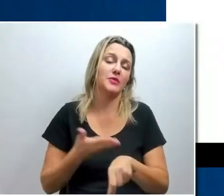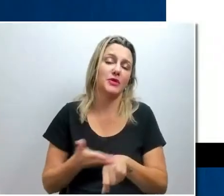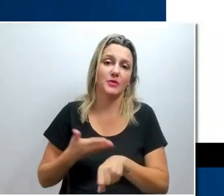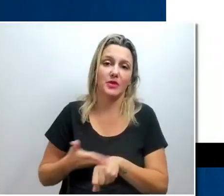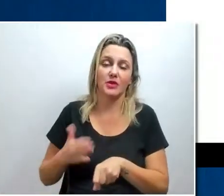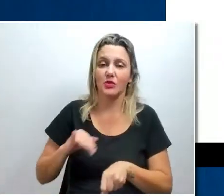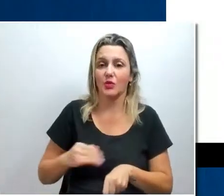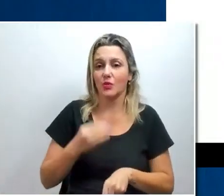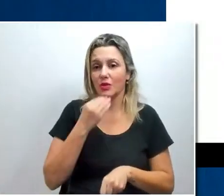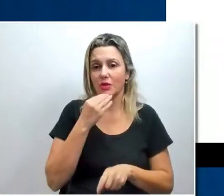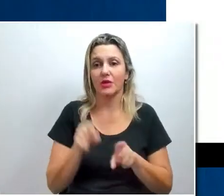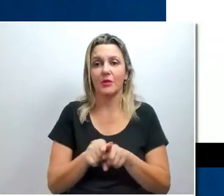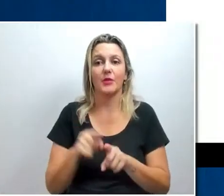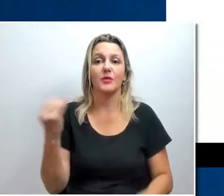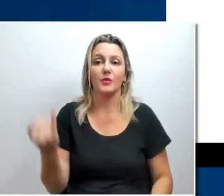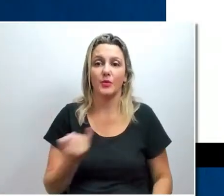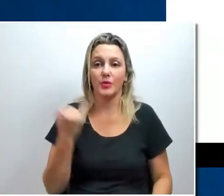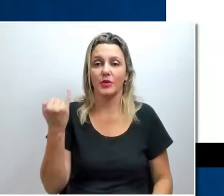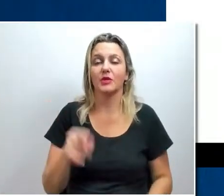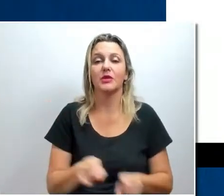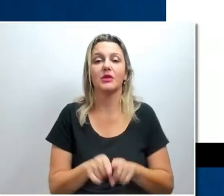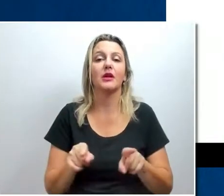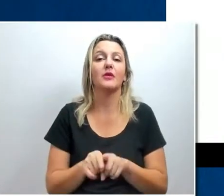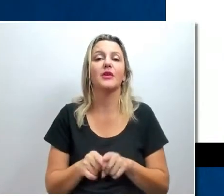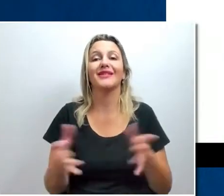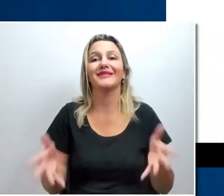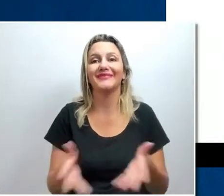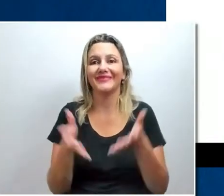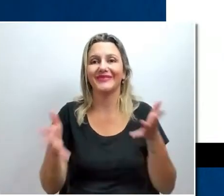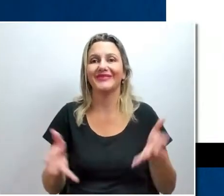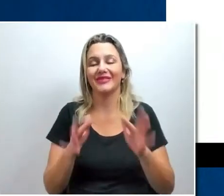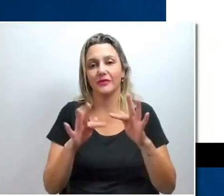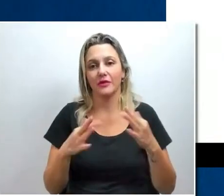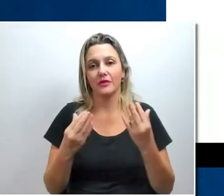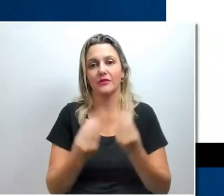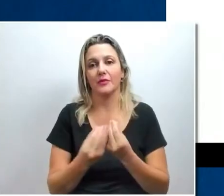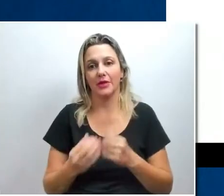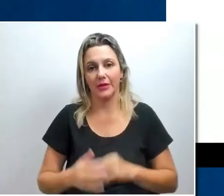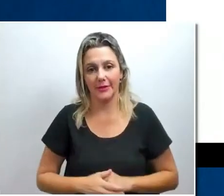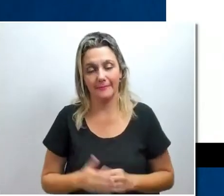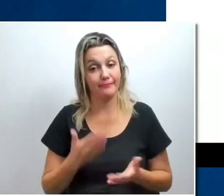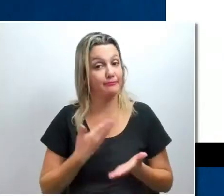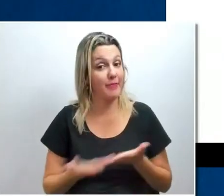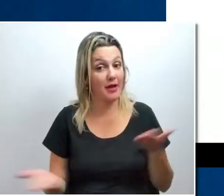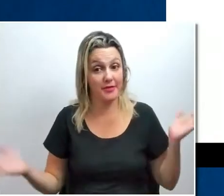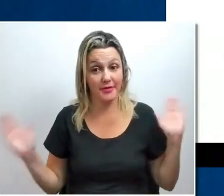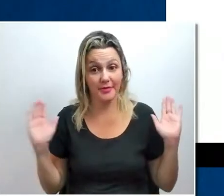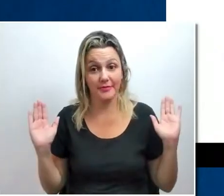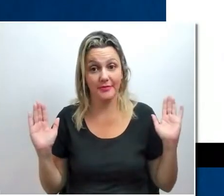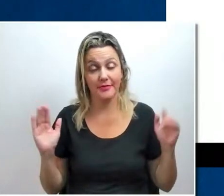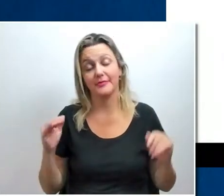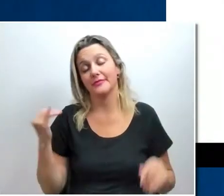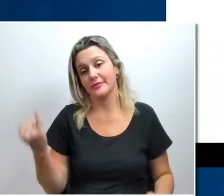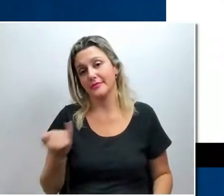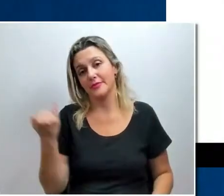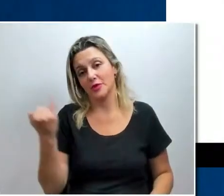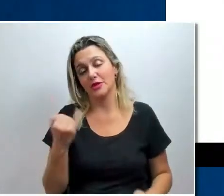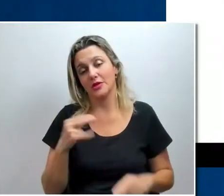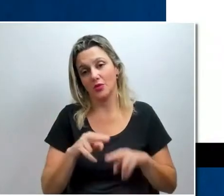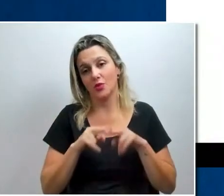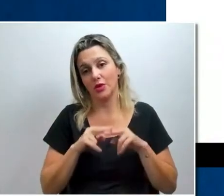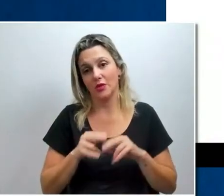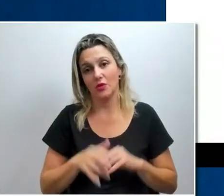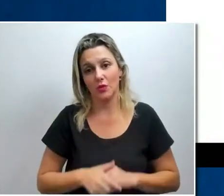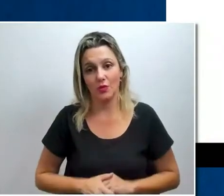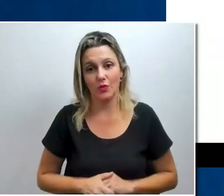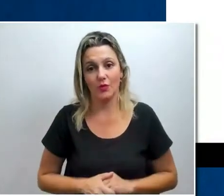mais importantemente, perda da motivação daquela família. Então, isso é de fundamental importância. Né? Então, que